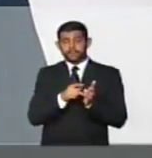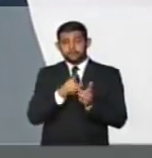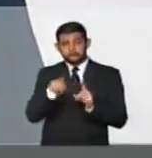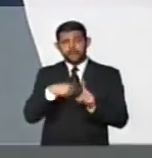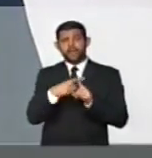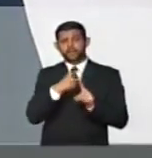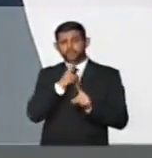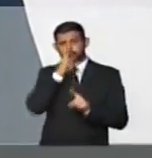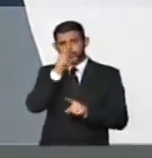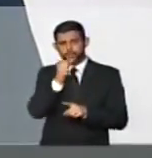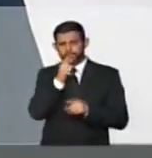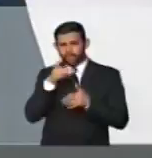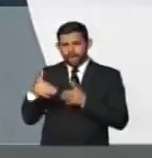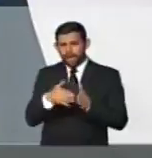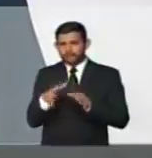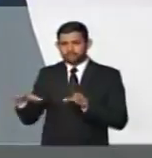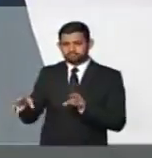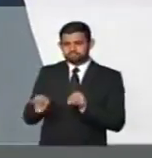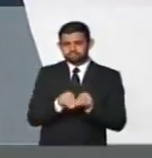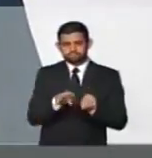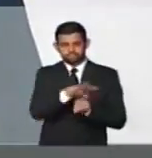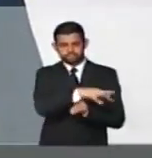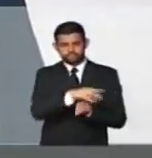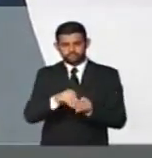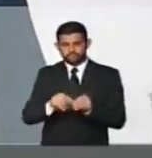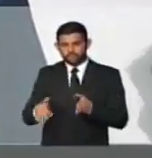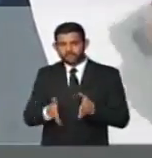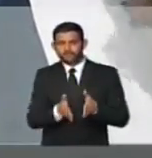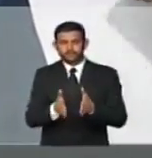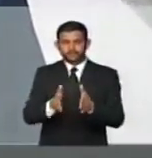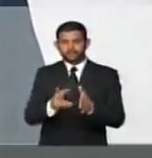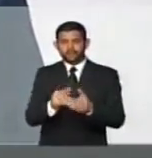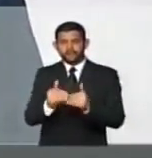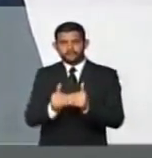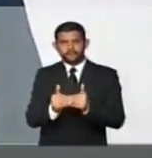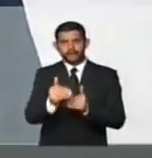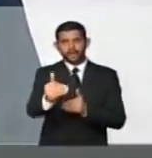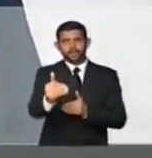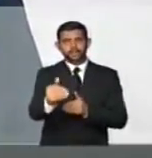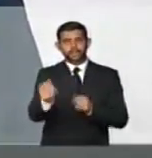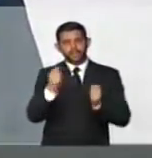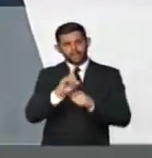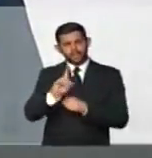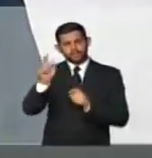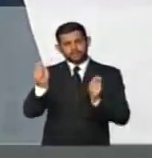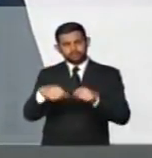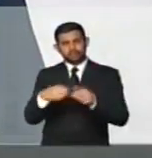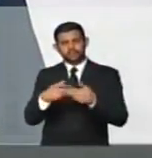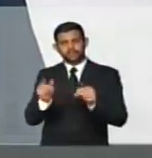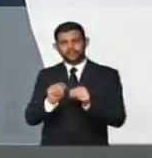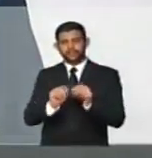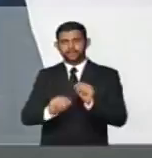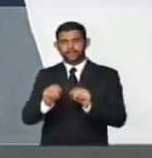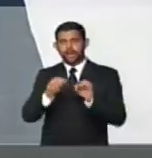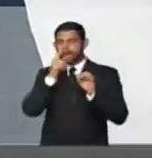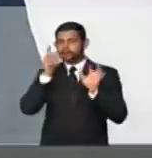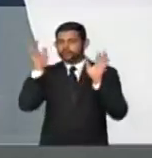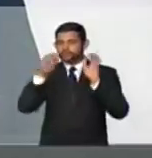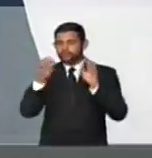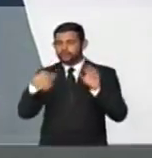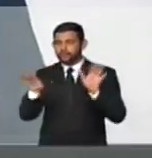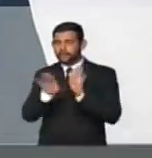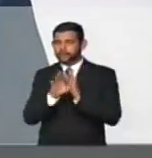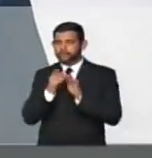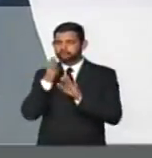reenergizado com as águas que virão do Tocantins, e que Deus possa fazer com que as chuvas